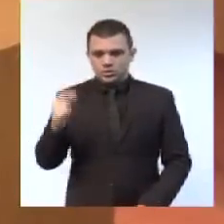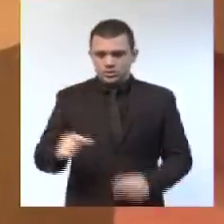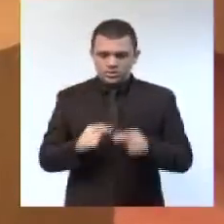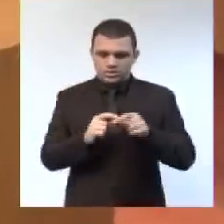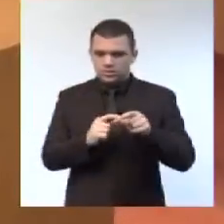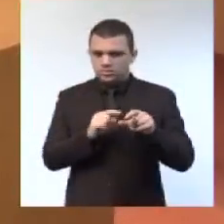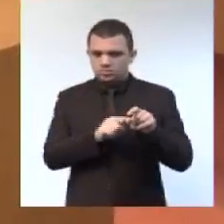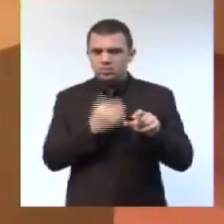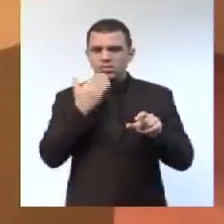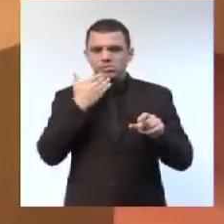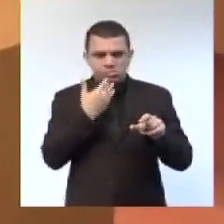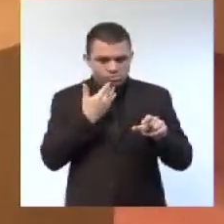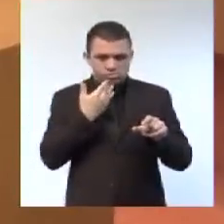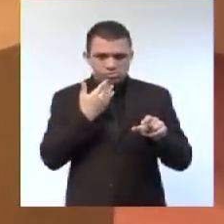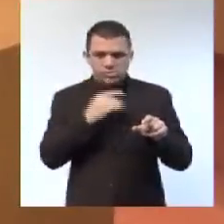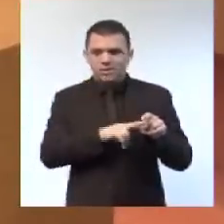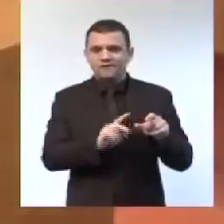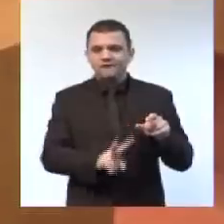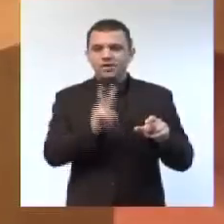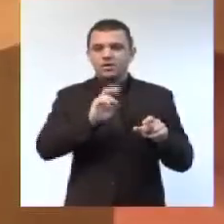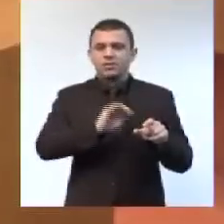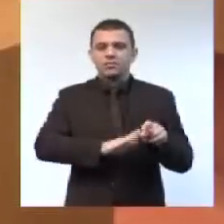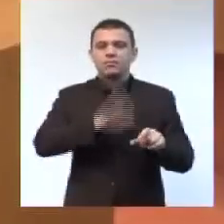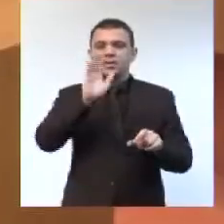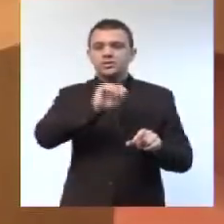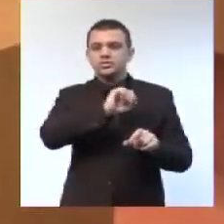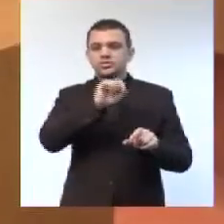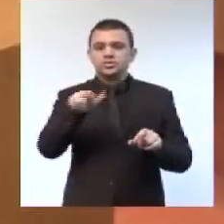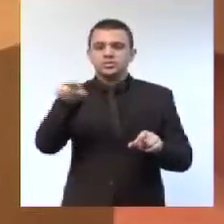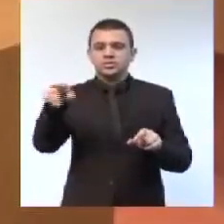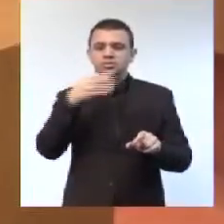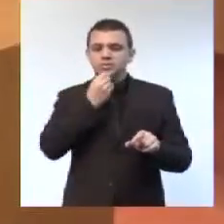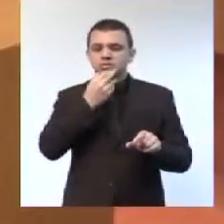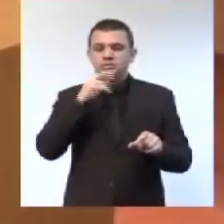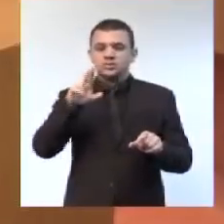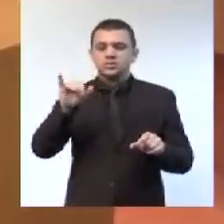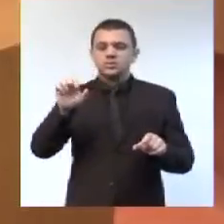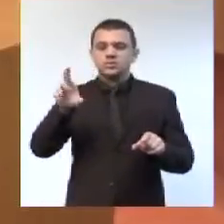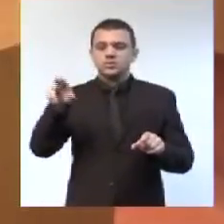do deputado Ricardo. Eu não estou atrás de resposta do deputado